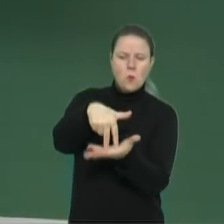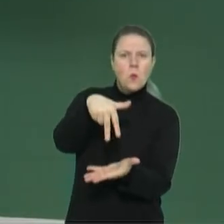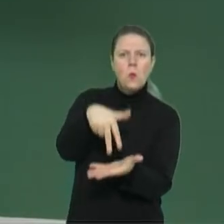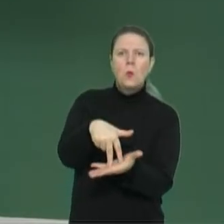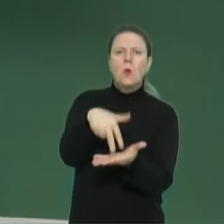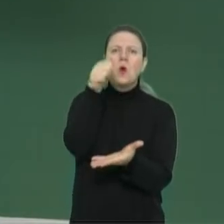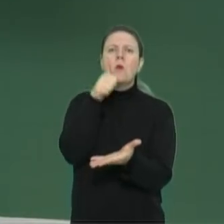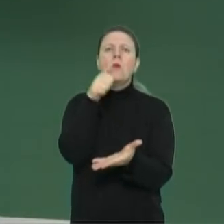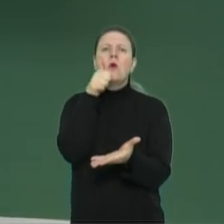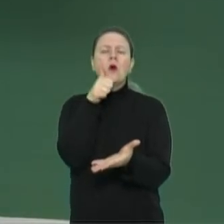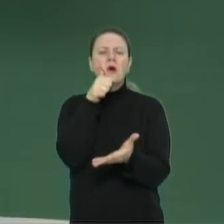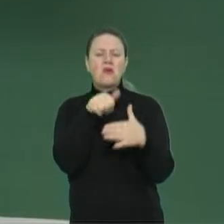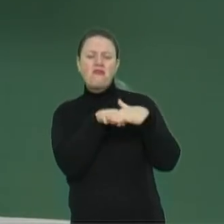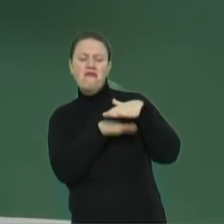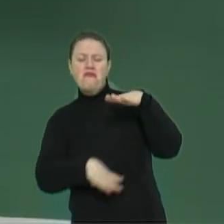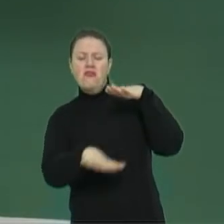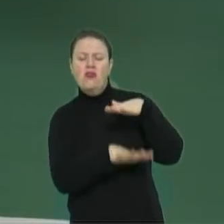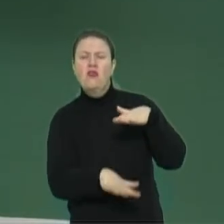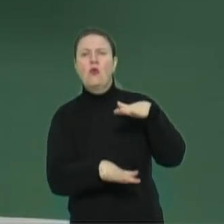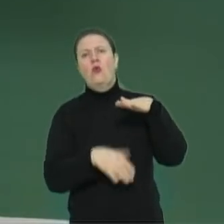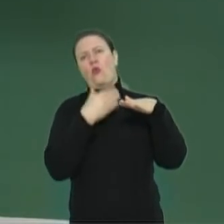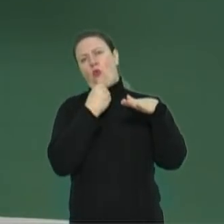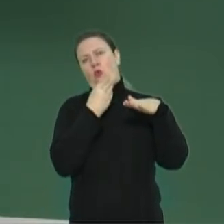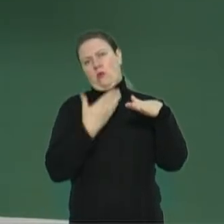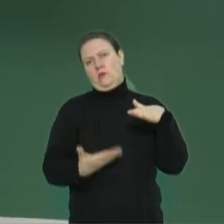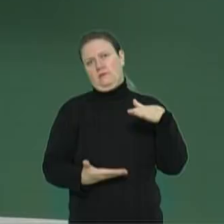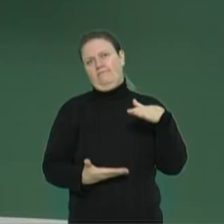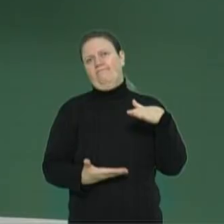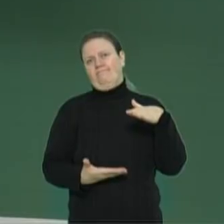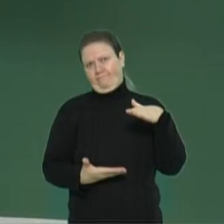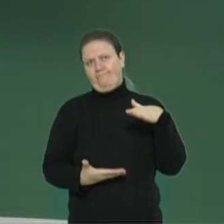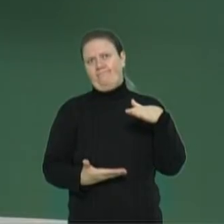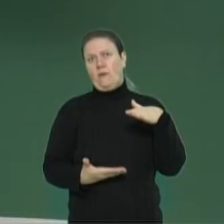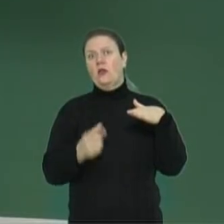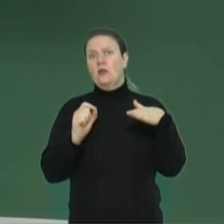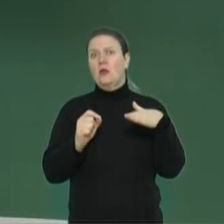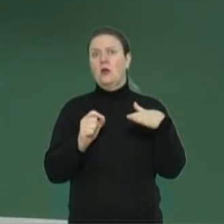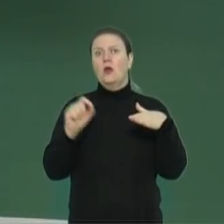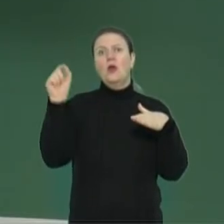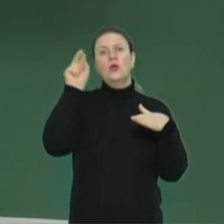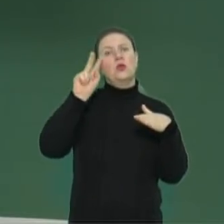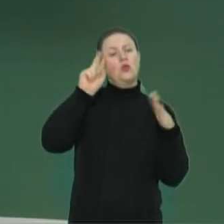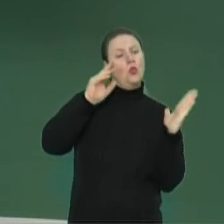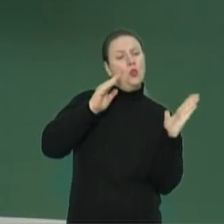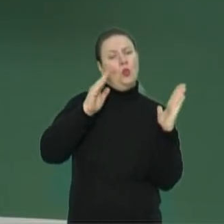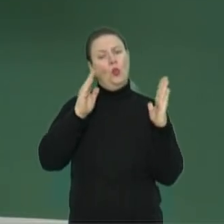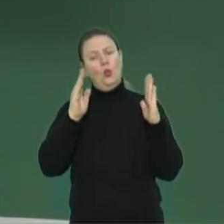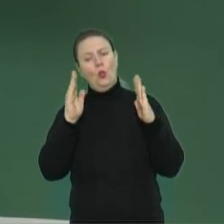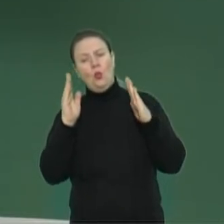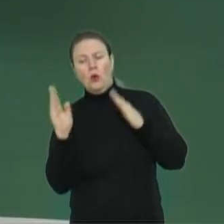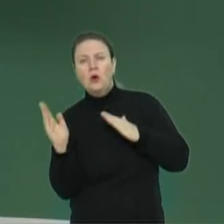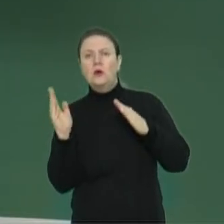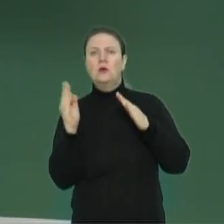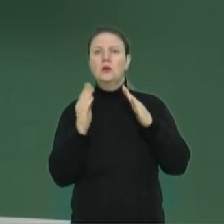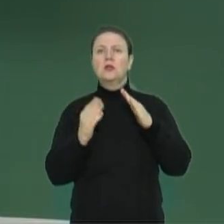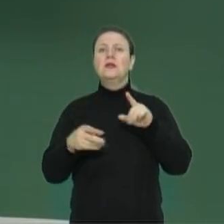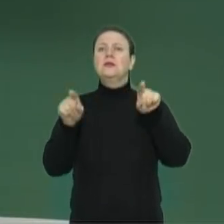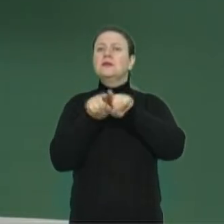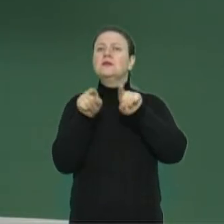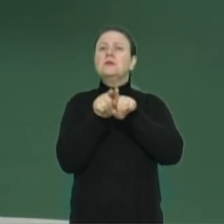ser inferior ao homem na sociedade, ou seja, condições ou princípios históricos, com o desenvolvimento da história e